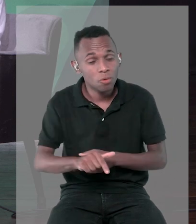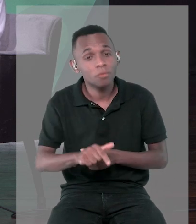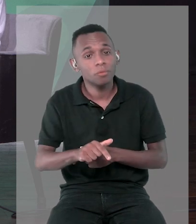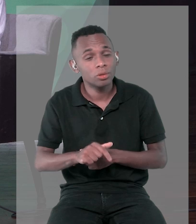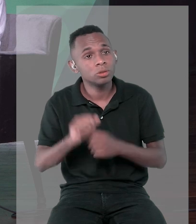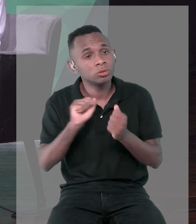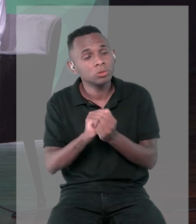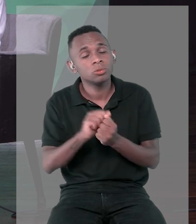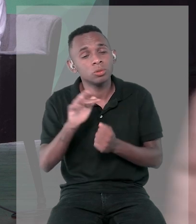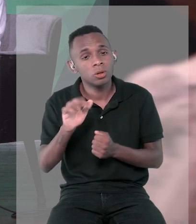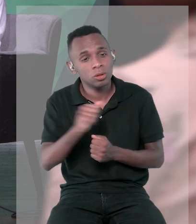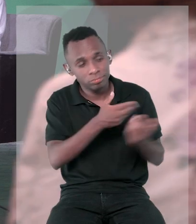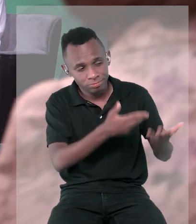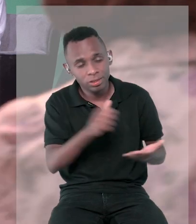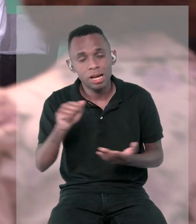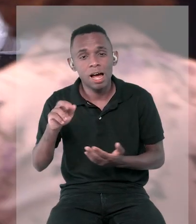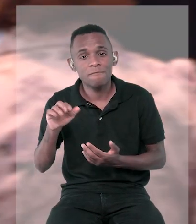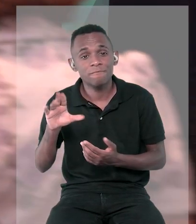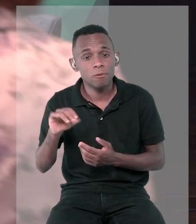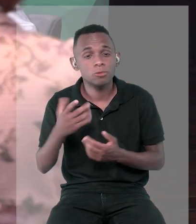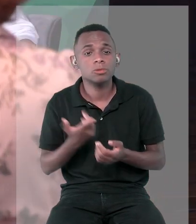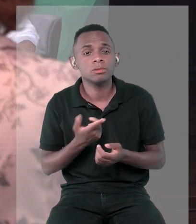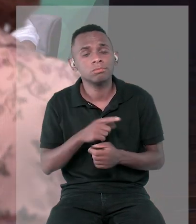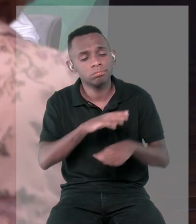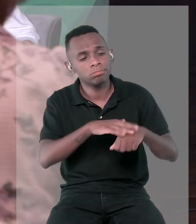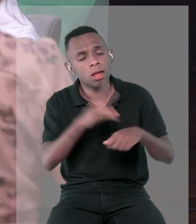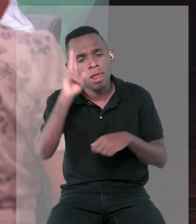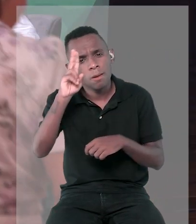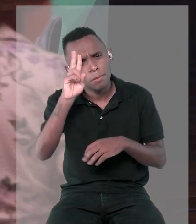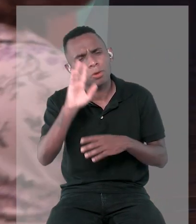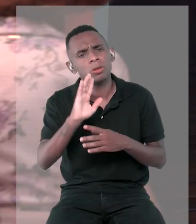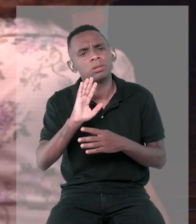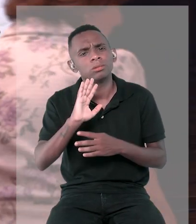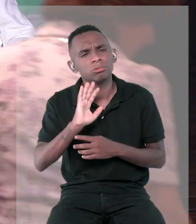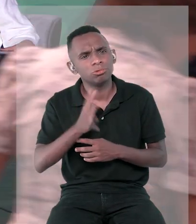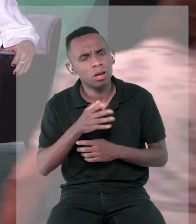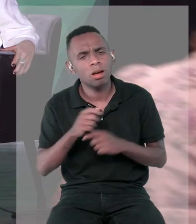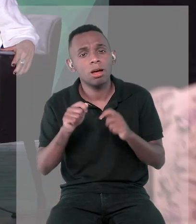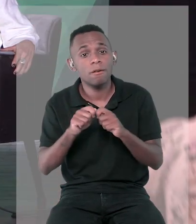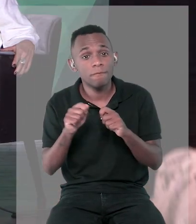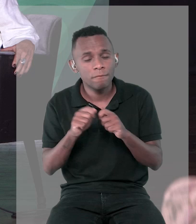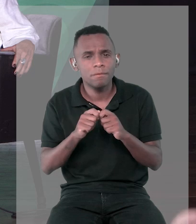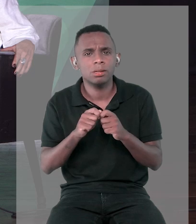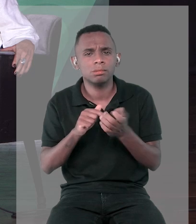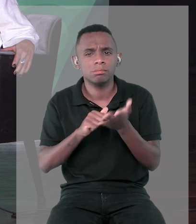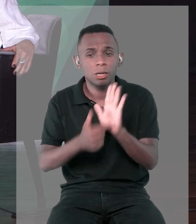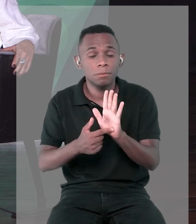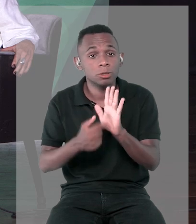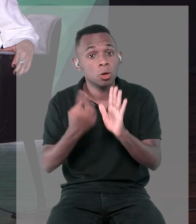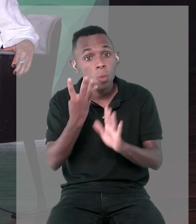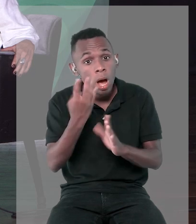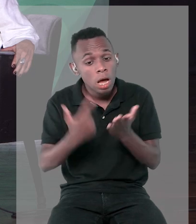novo na companhia do Afonso. Ele lembrou que ele já fez lançamento de